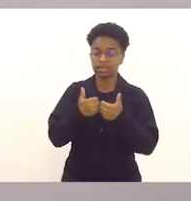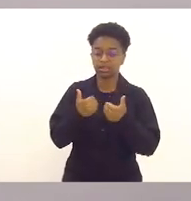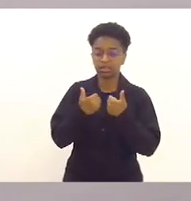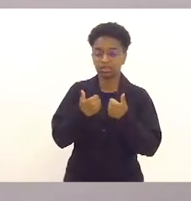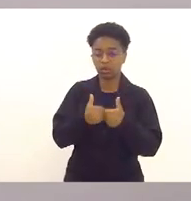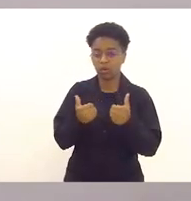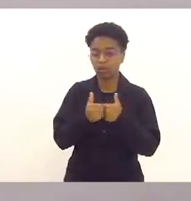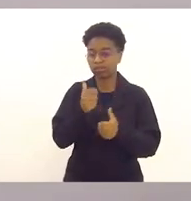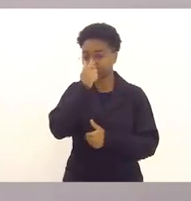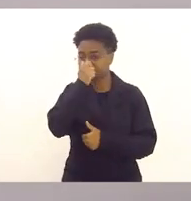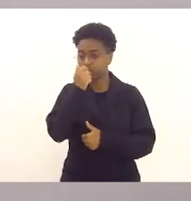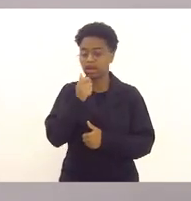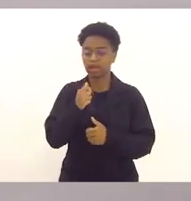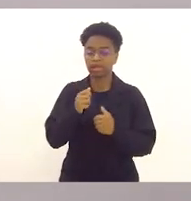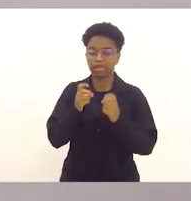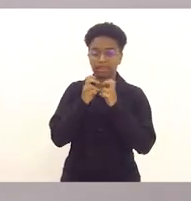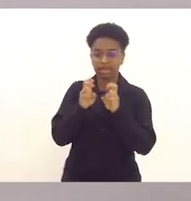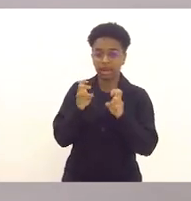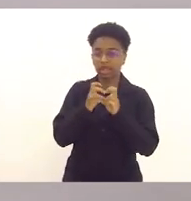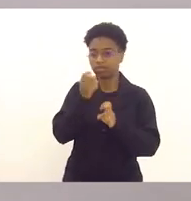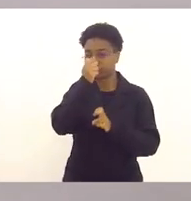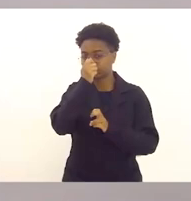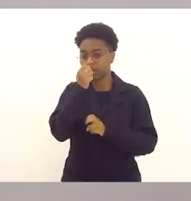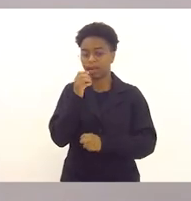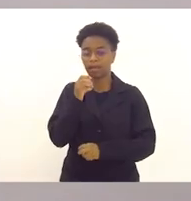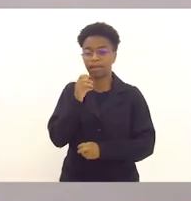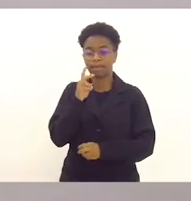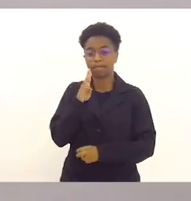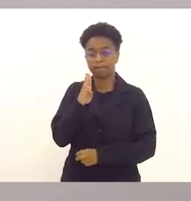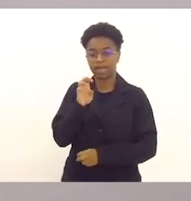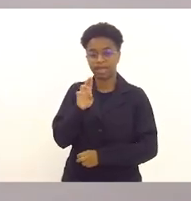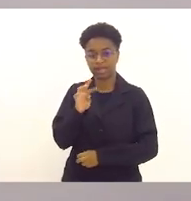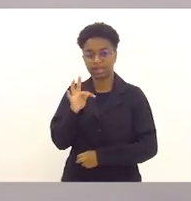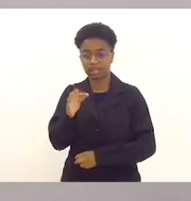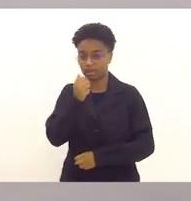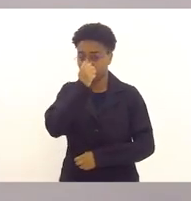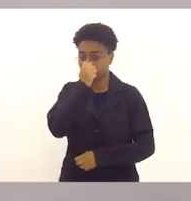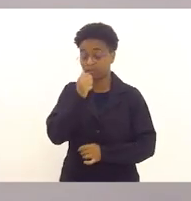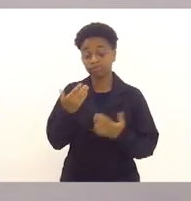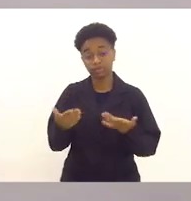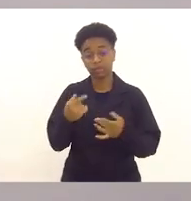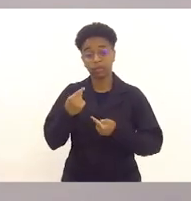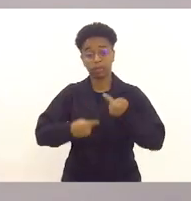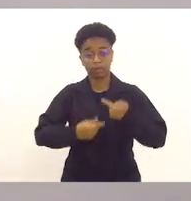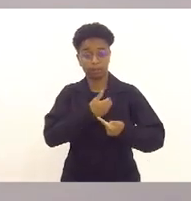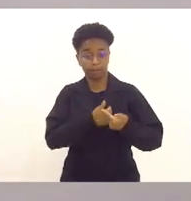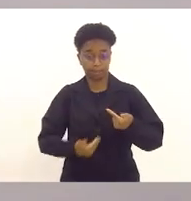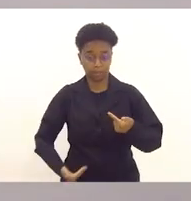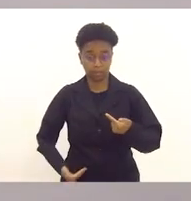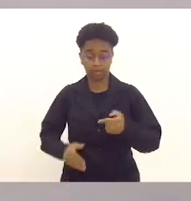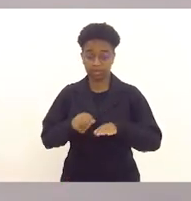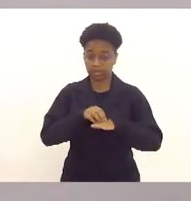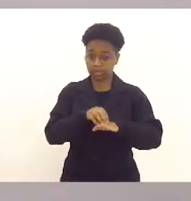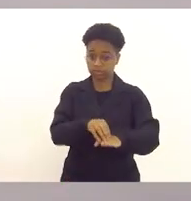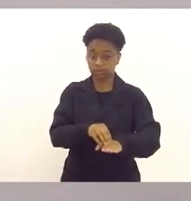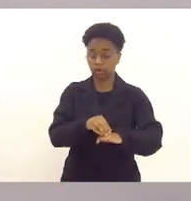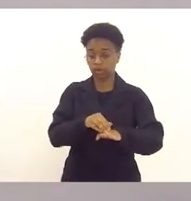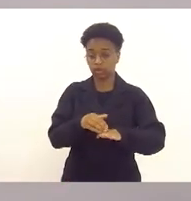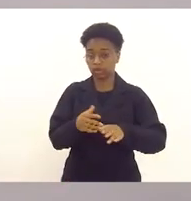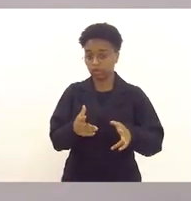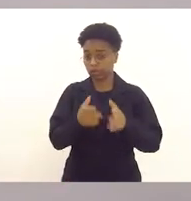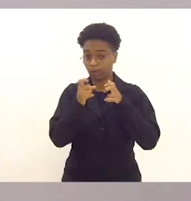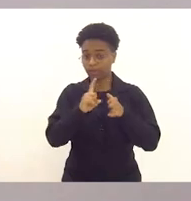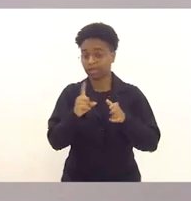brts lotados Então nem a política pública transporte observa as leis que já garantem